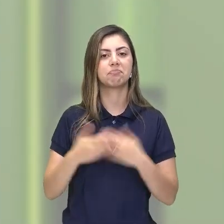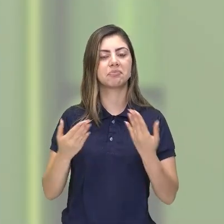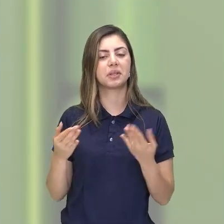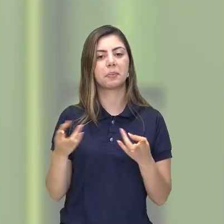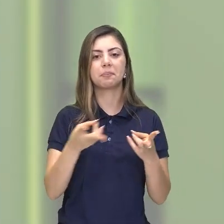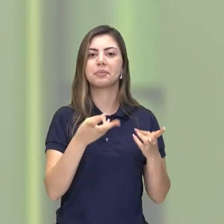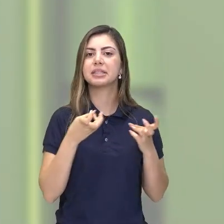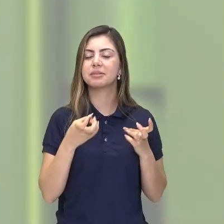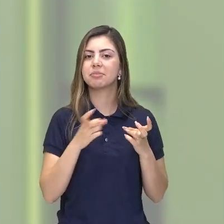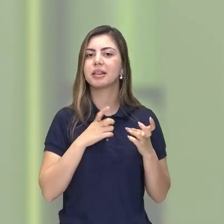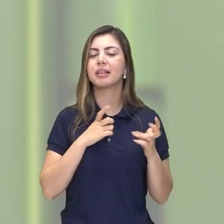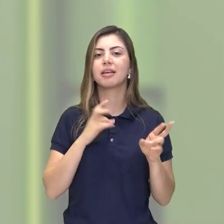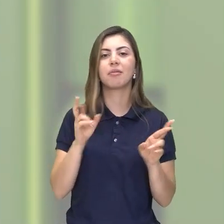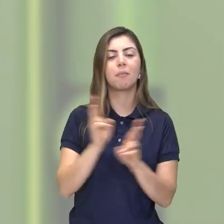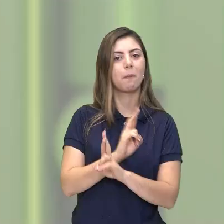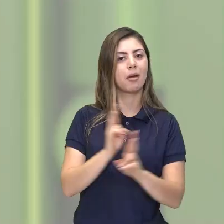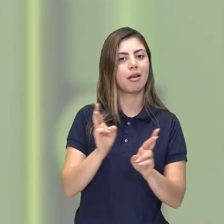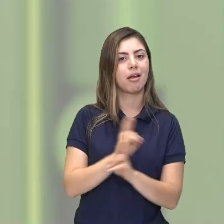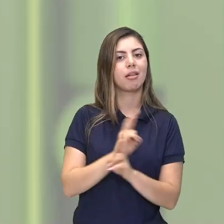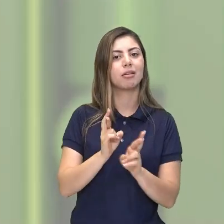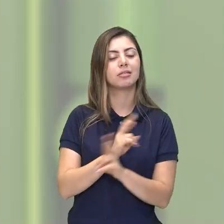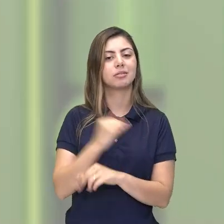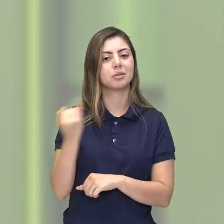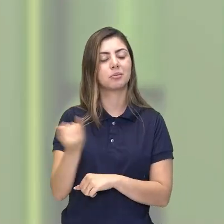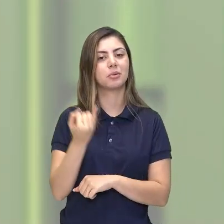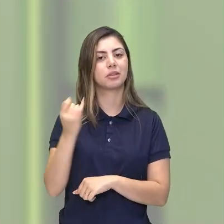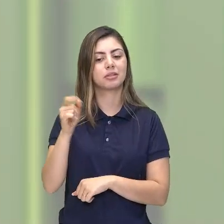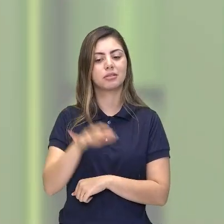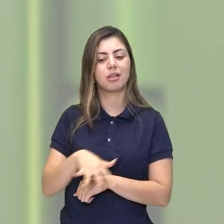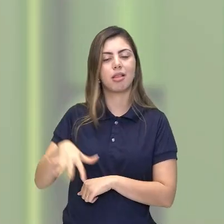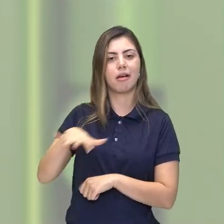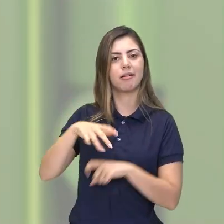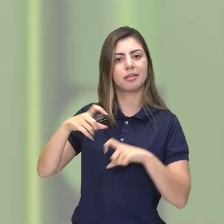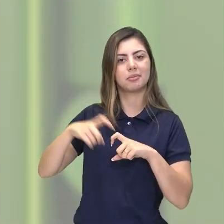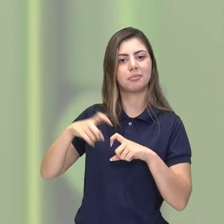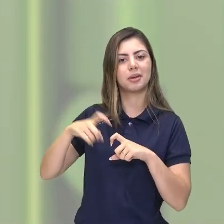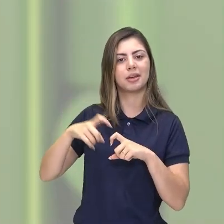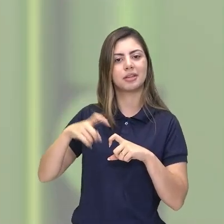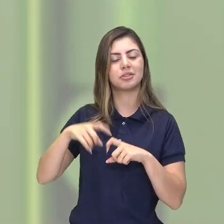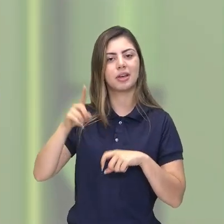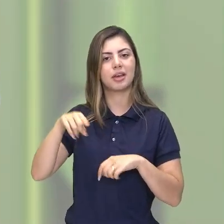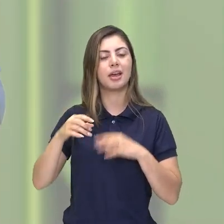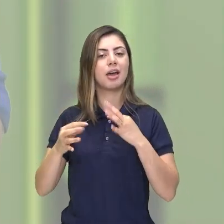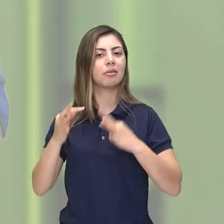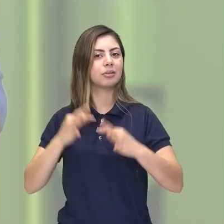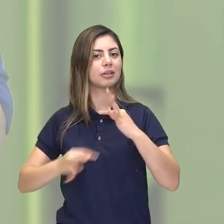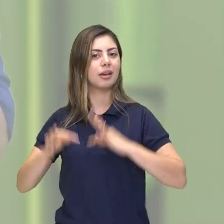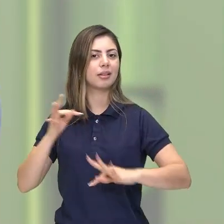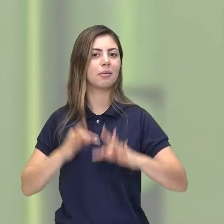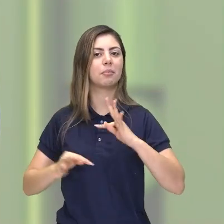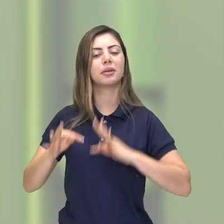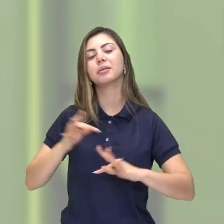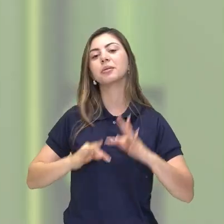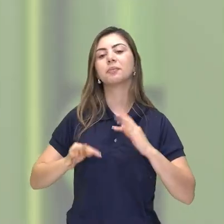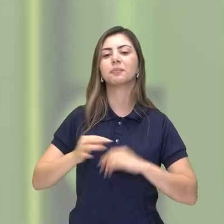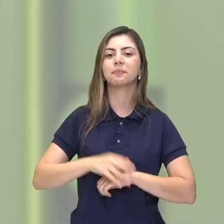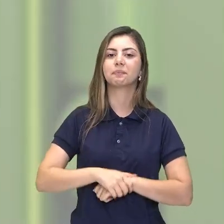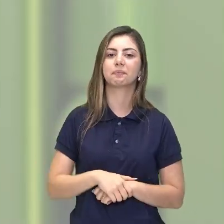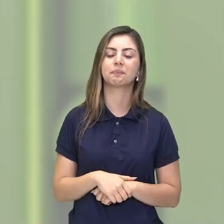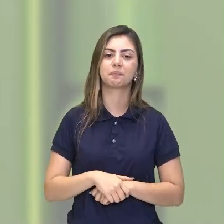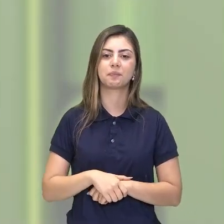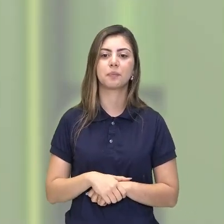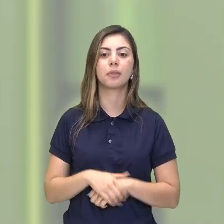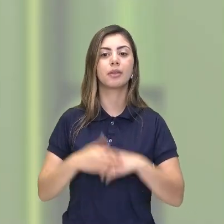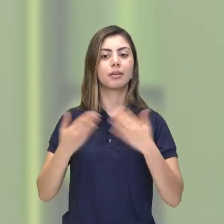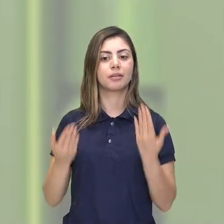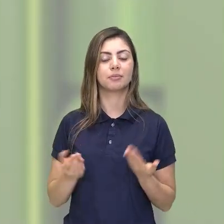essa relação também com a medicina, né? Com tratamentos que a gente utiliza nos dias atuais, tá certo? Então, a